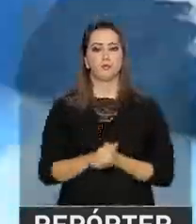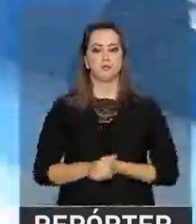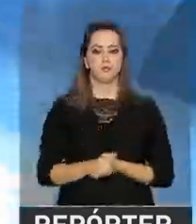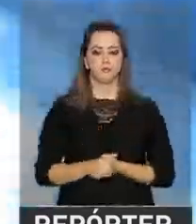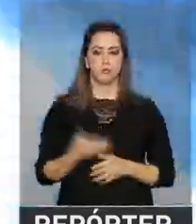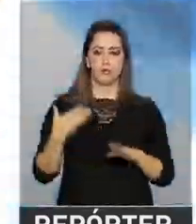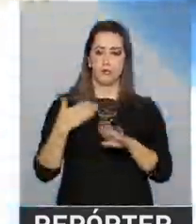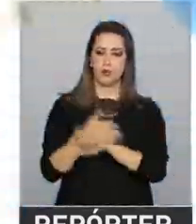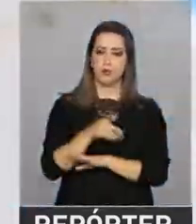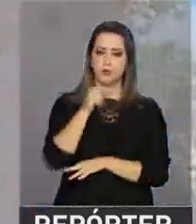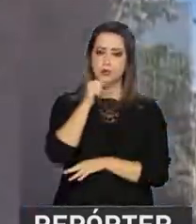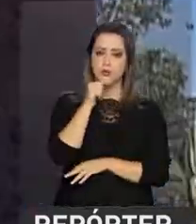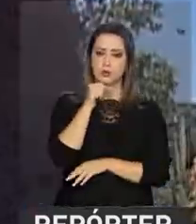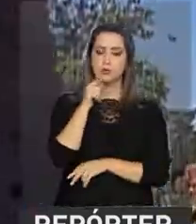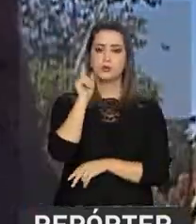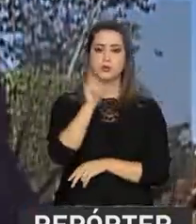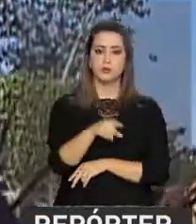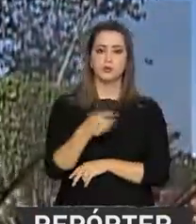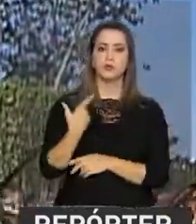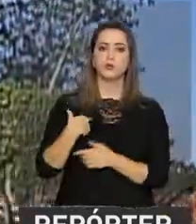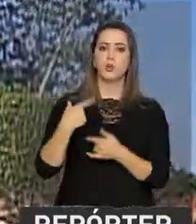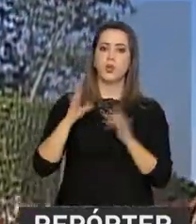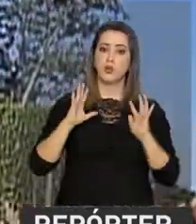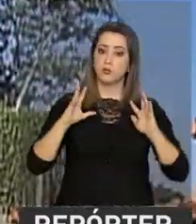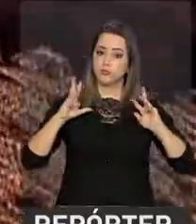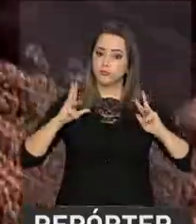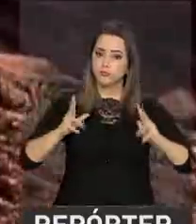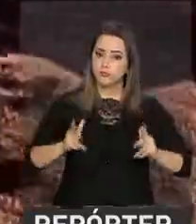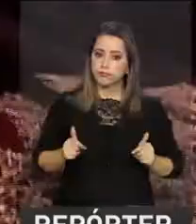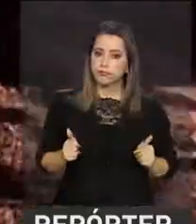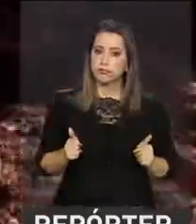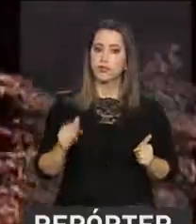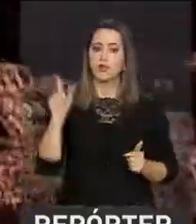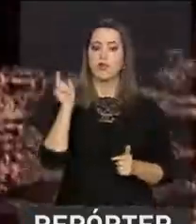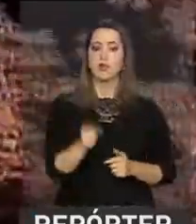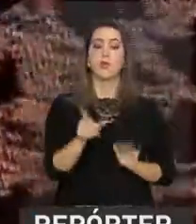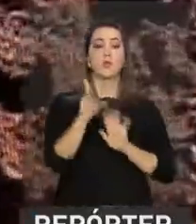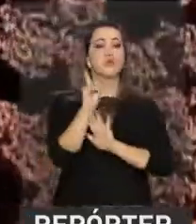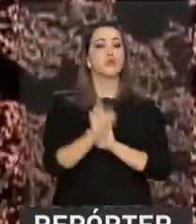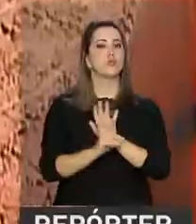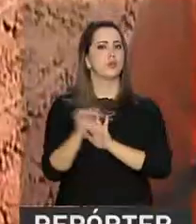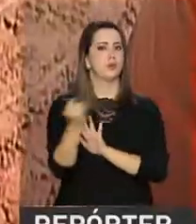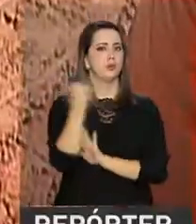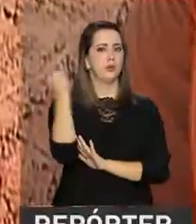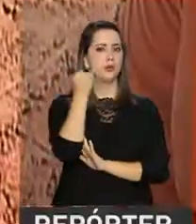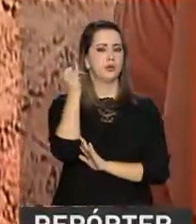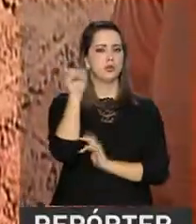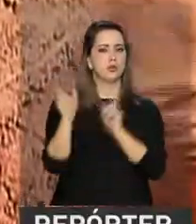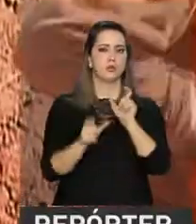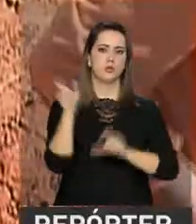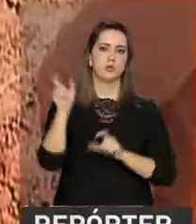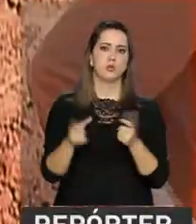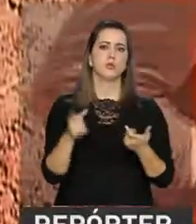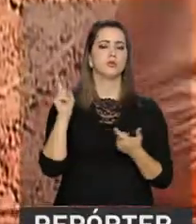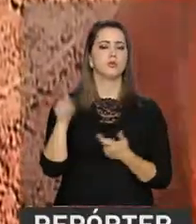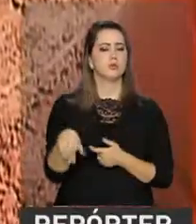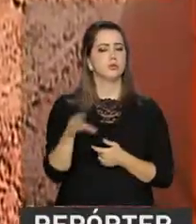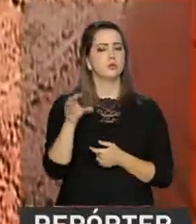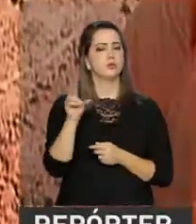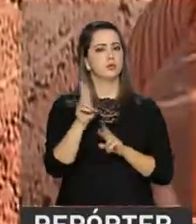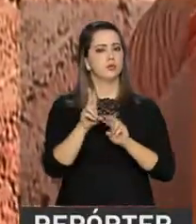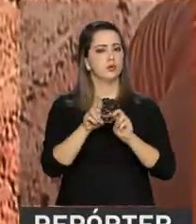o acesso à água potável e ao saneamento básico é um direito humano essencial segundo a organização das nações